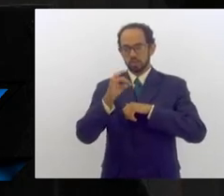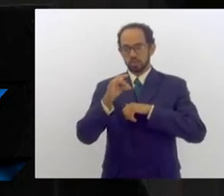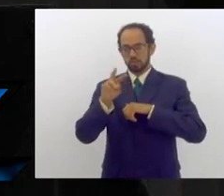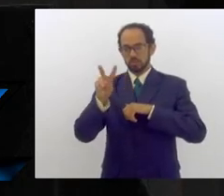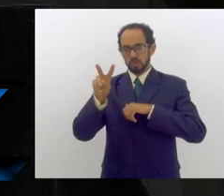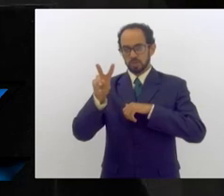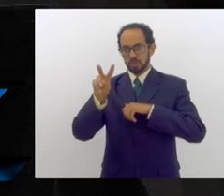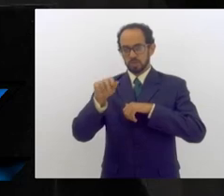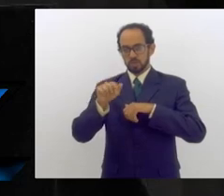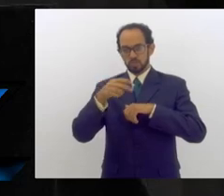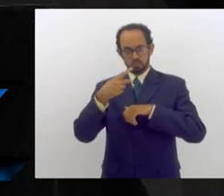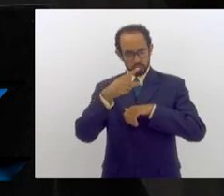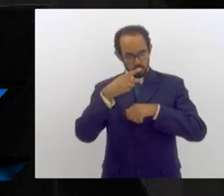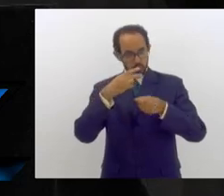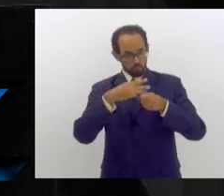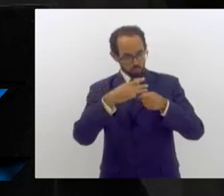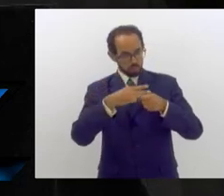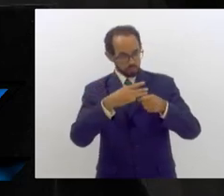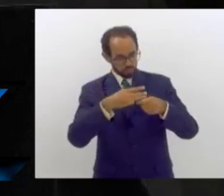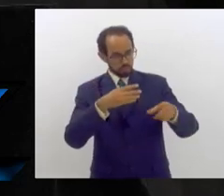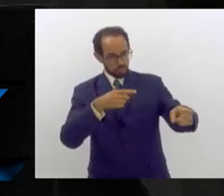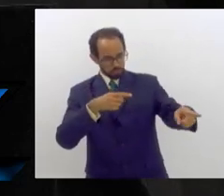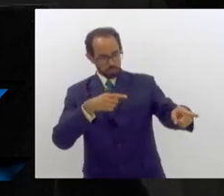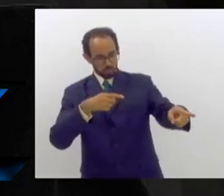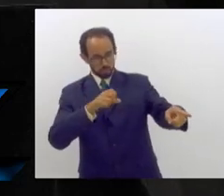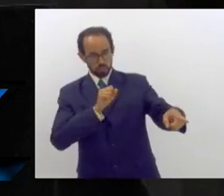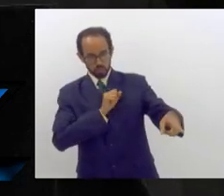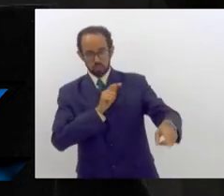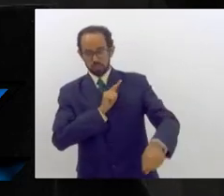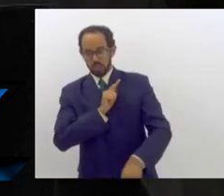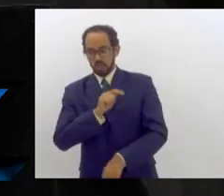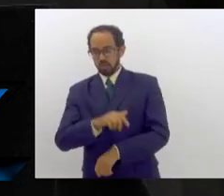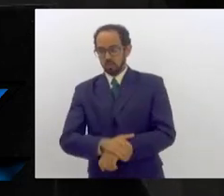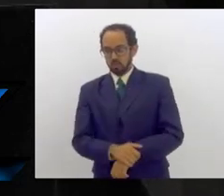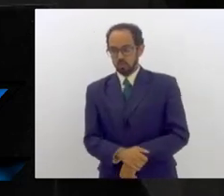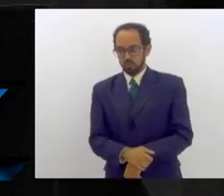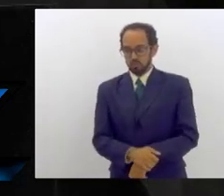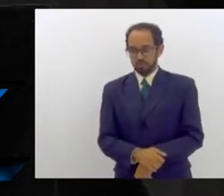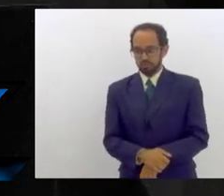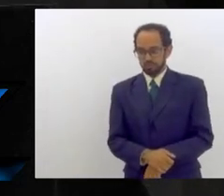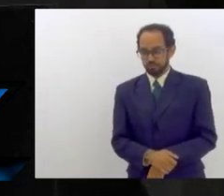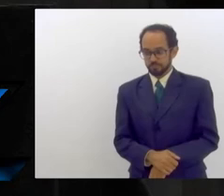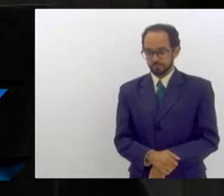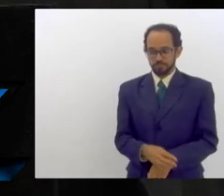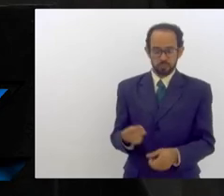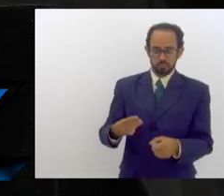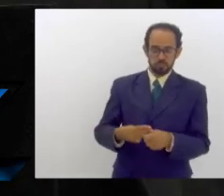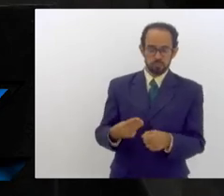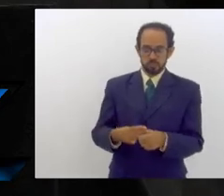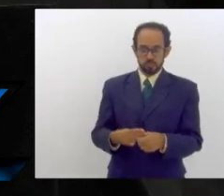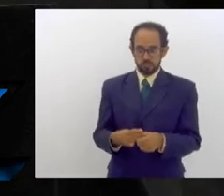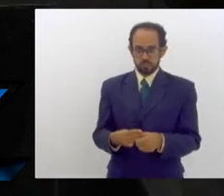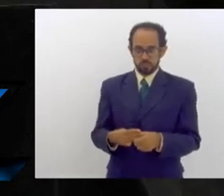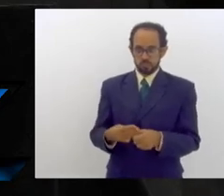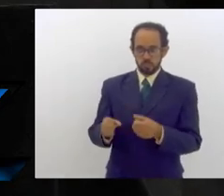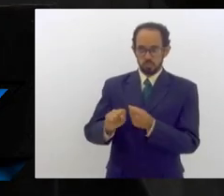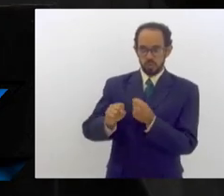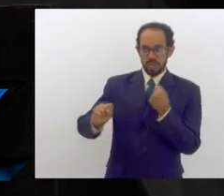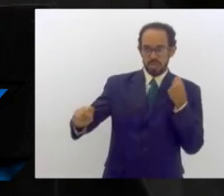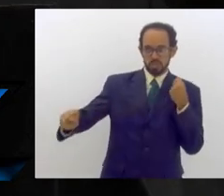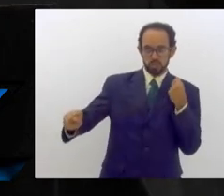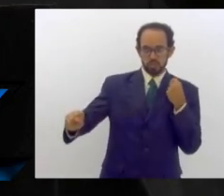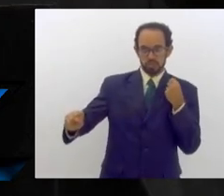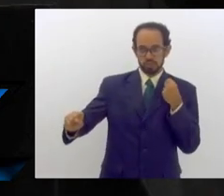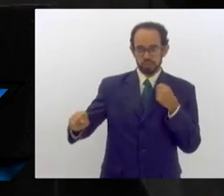no seu município de origem São Gonçalo imenso município como